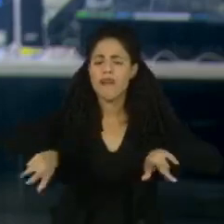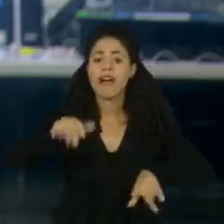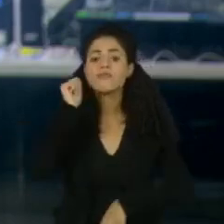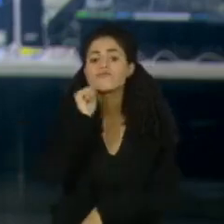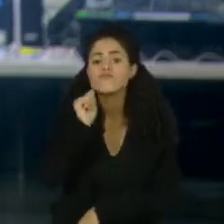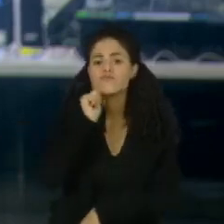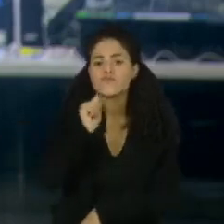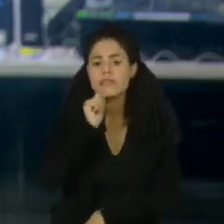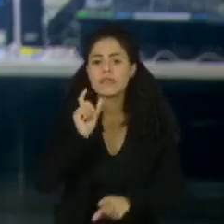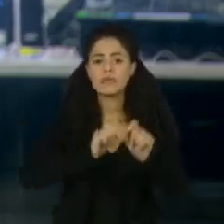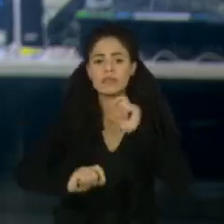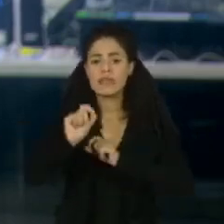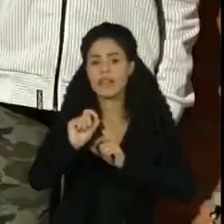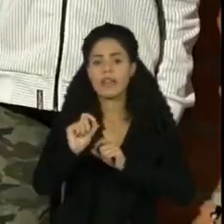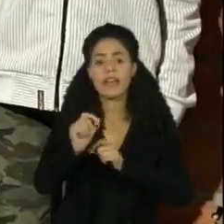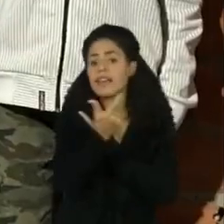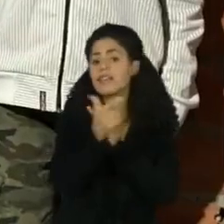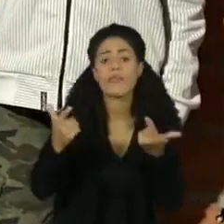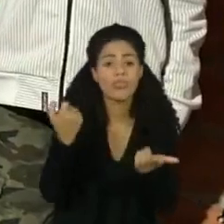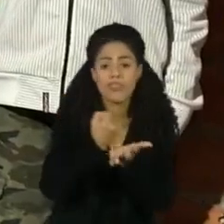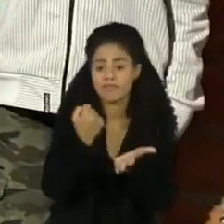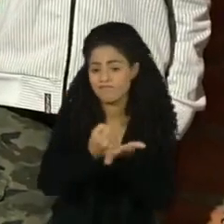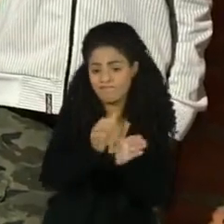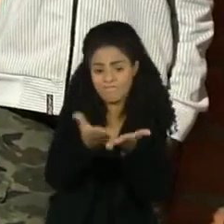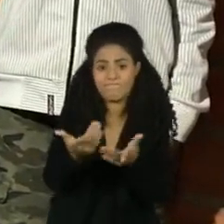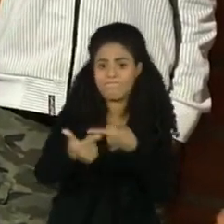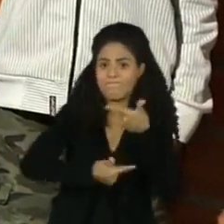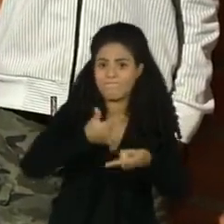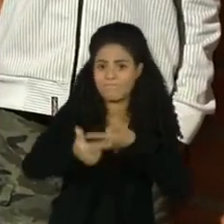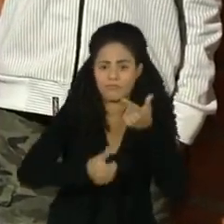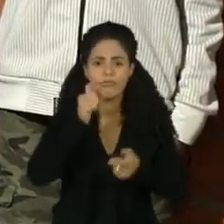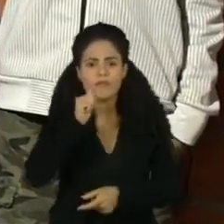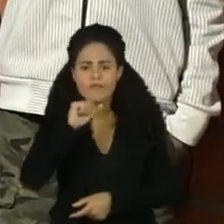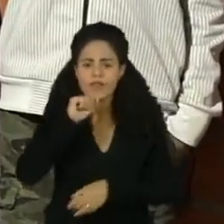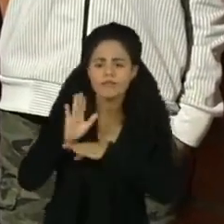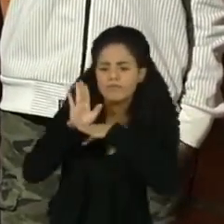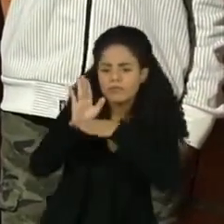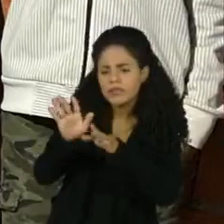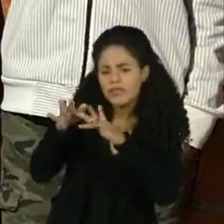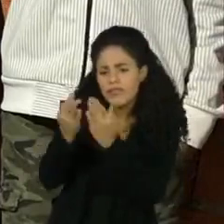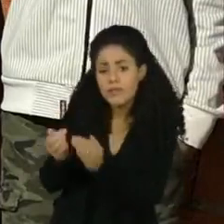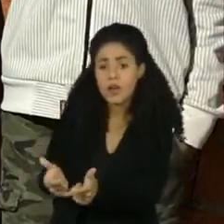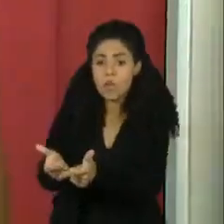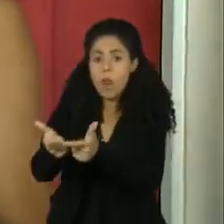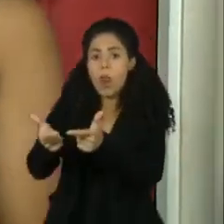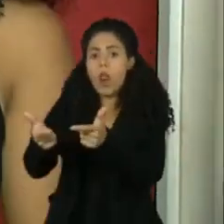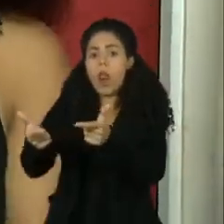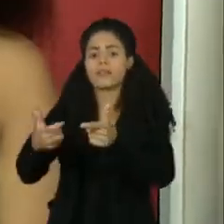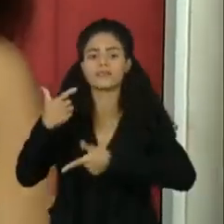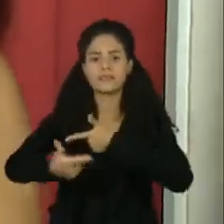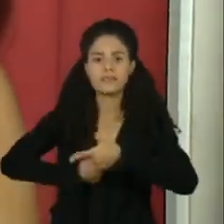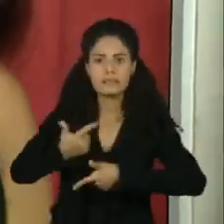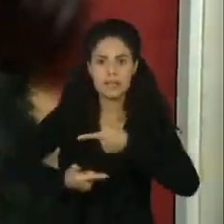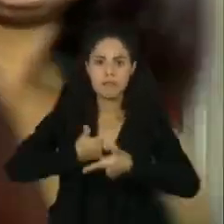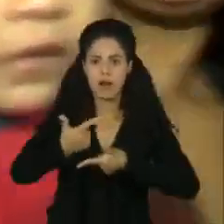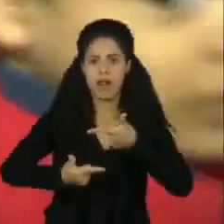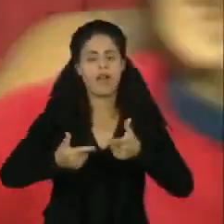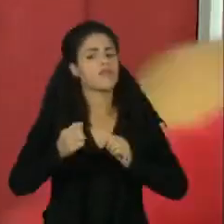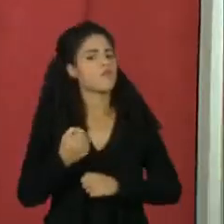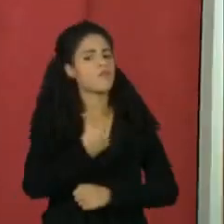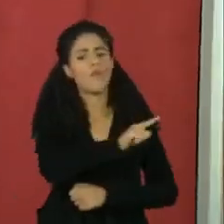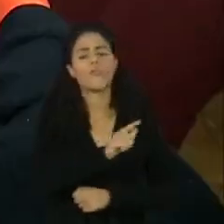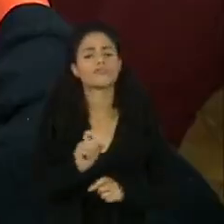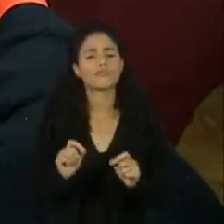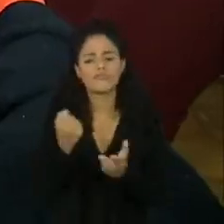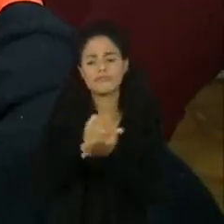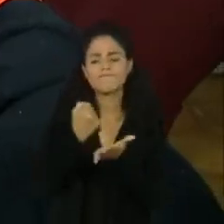ficam ainda mais vulneráveis. Ser mãe e sustentar uma família grande trabalhando fora sem registro em